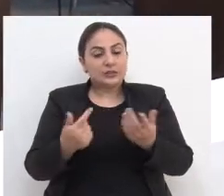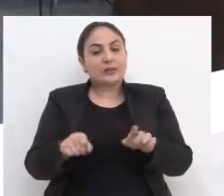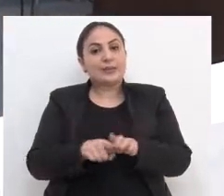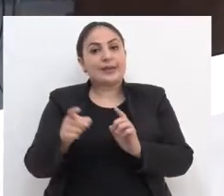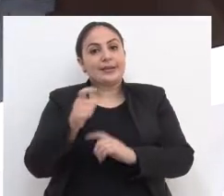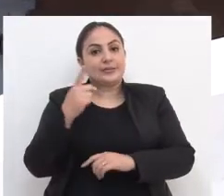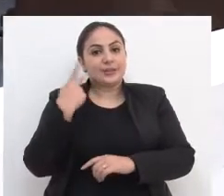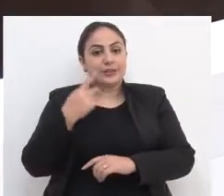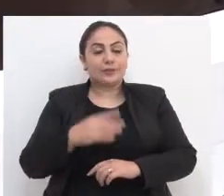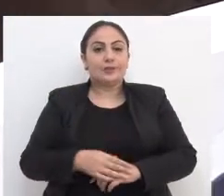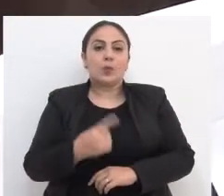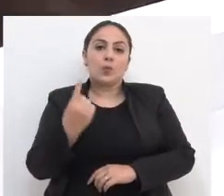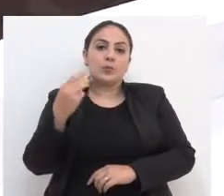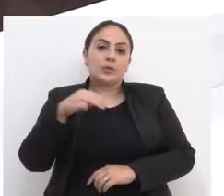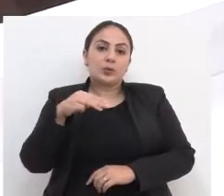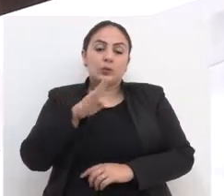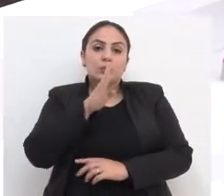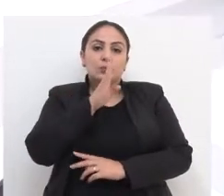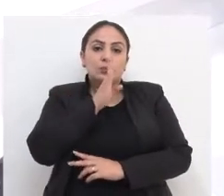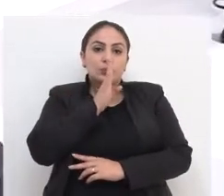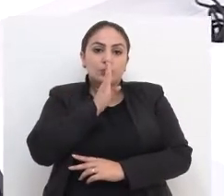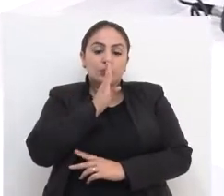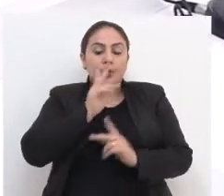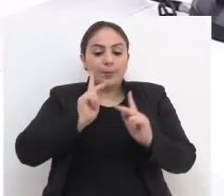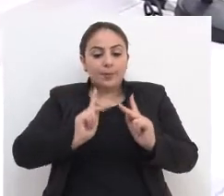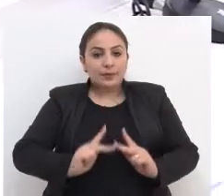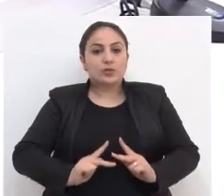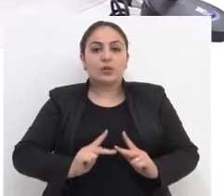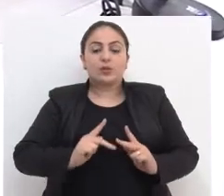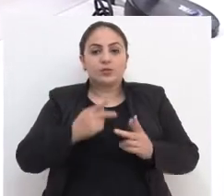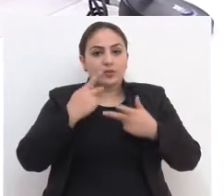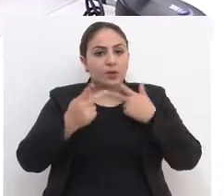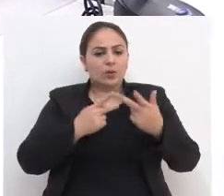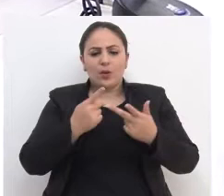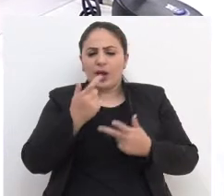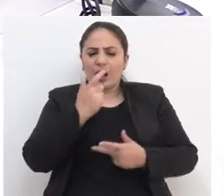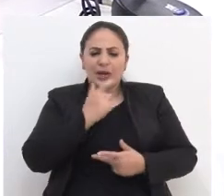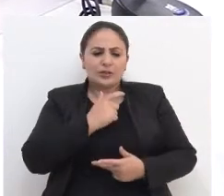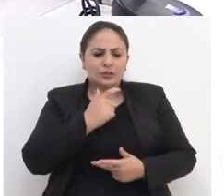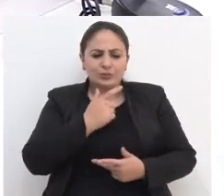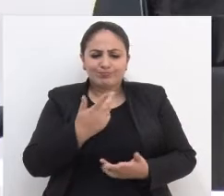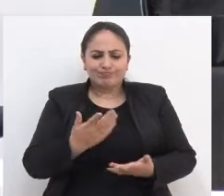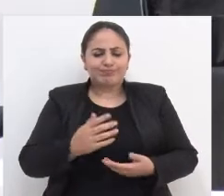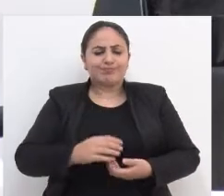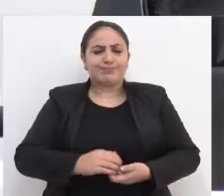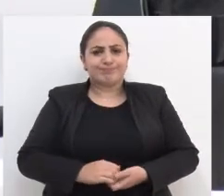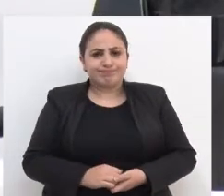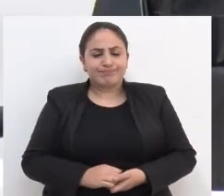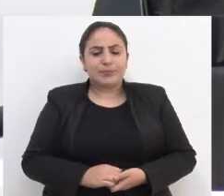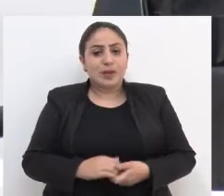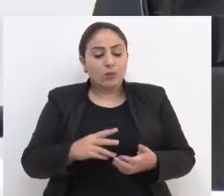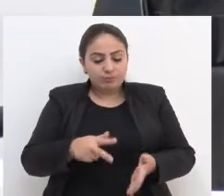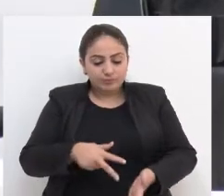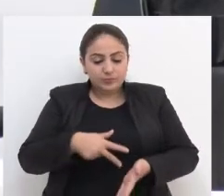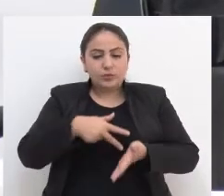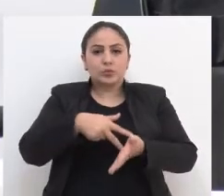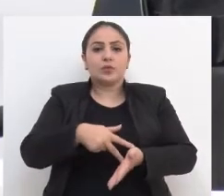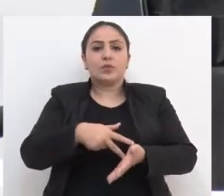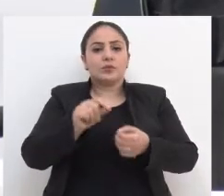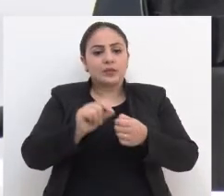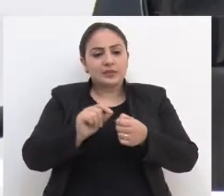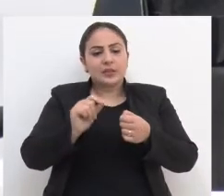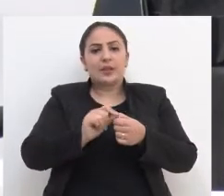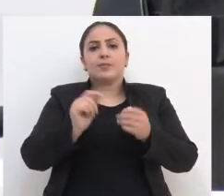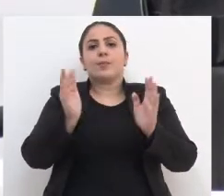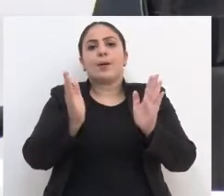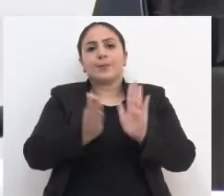Fazer um minuto de silêncio a uma pessoa que tão bem falou, eu acho que não cabe, né? Então eu convido a todos para nós fazermos